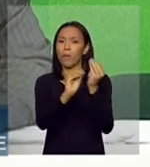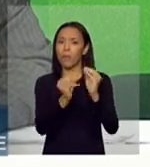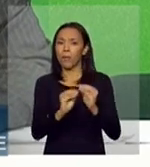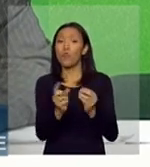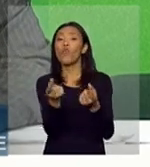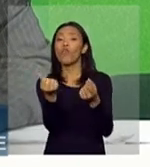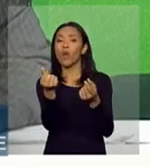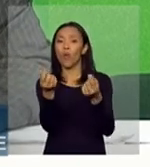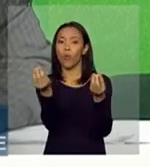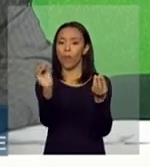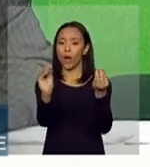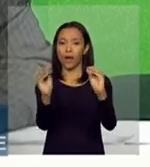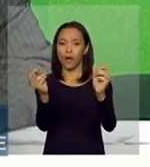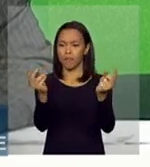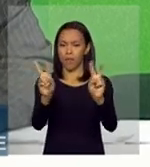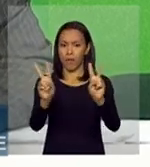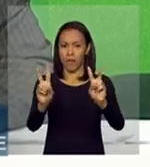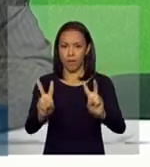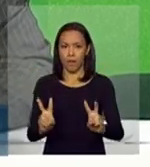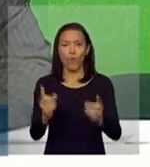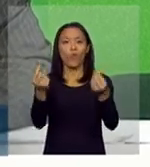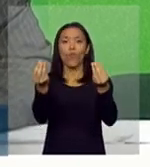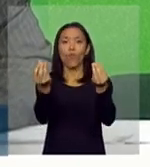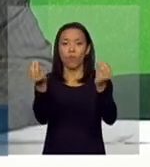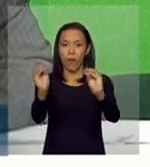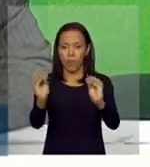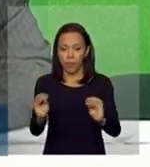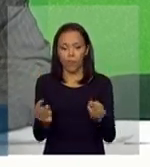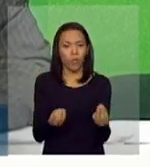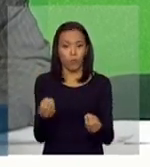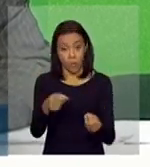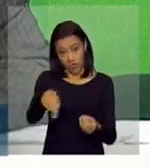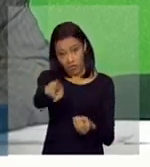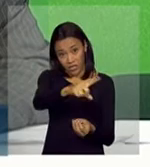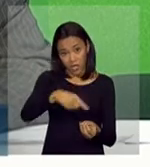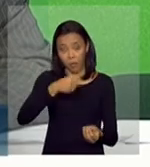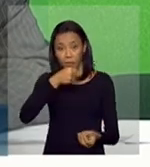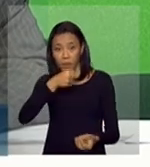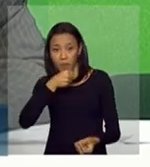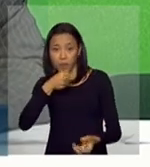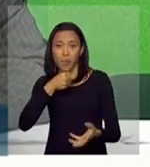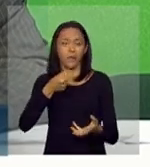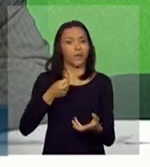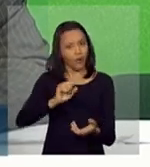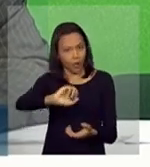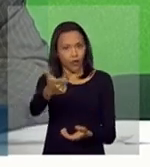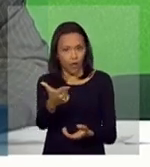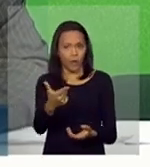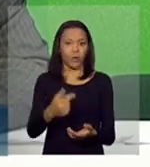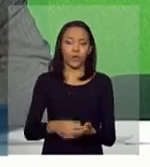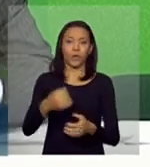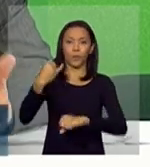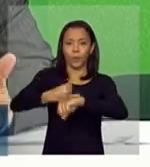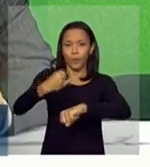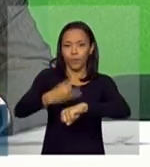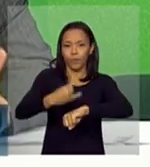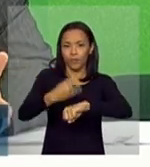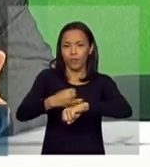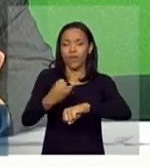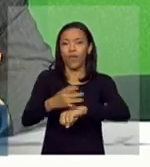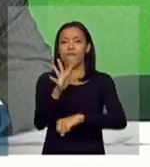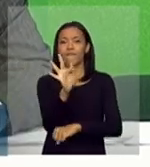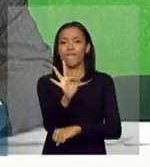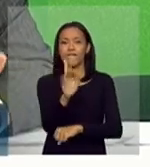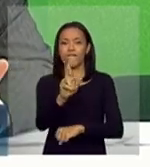minerais. Porque a maioria, vocês da imprensa, normalmente estão citando simplesmente, é óbvio que o minério de ferro representa mais